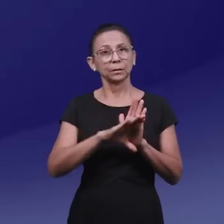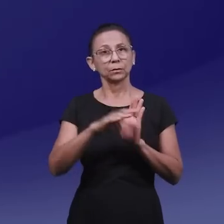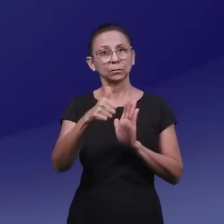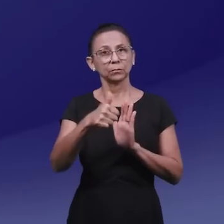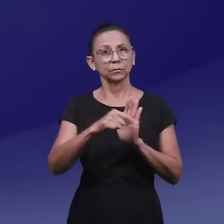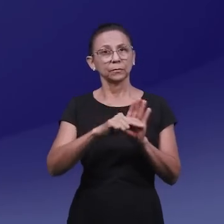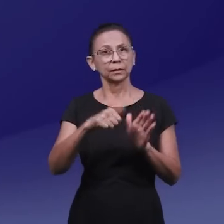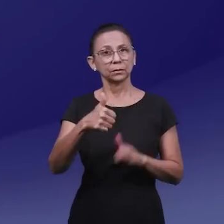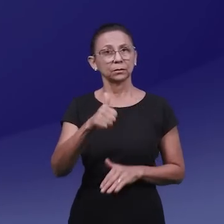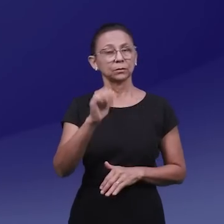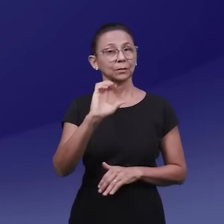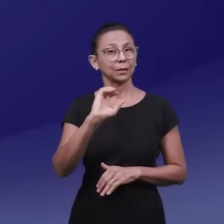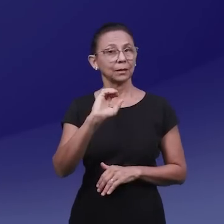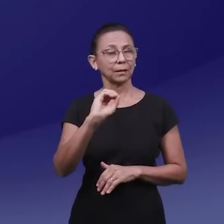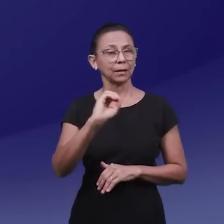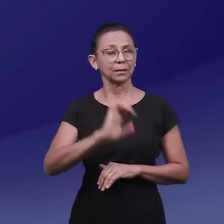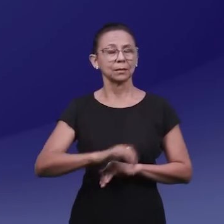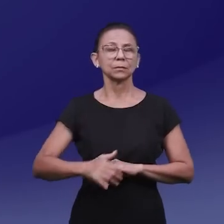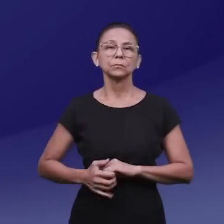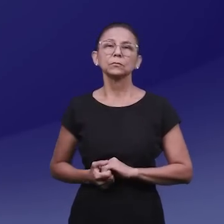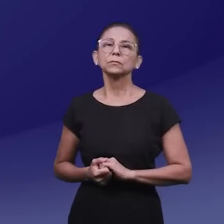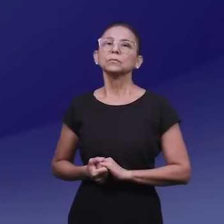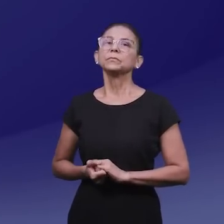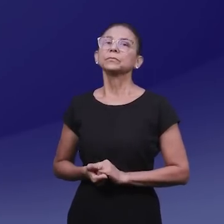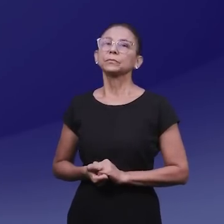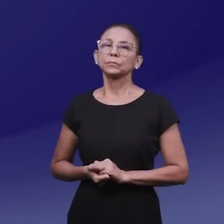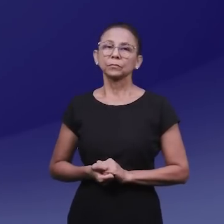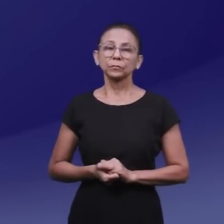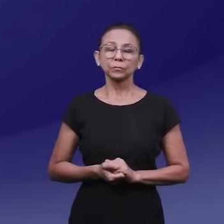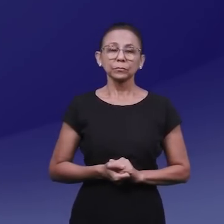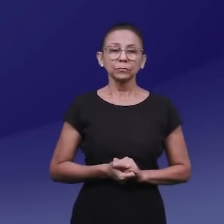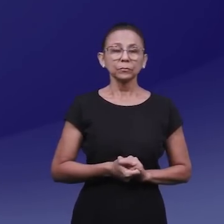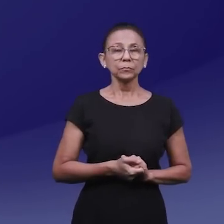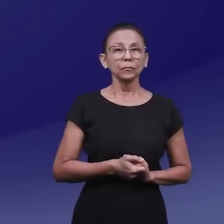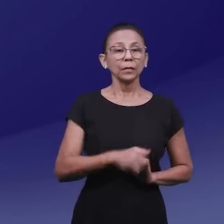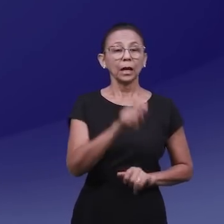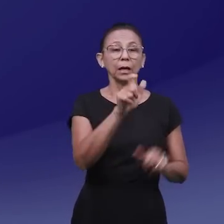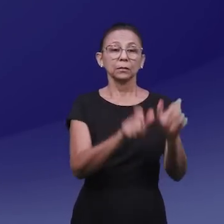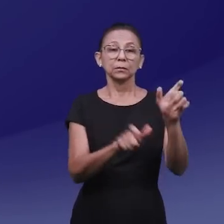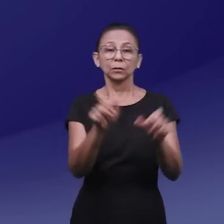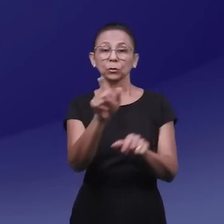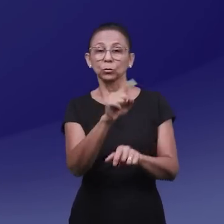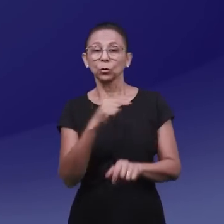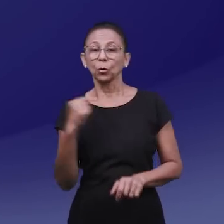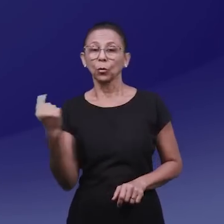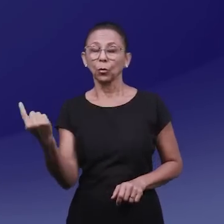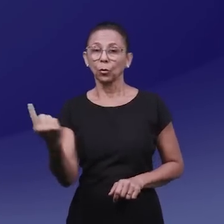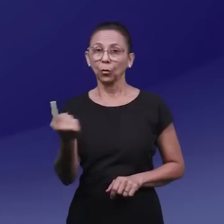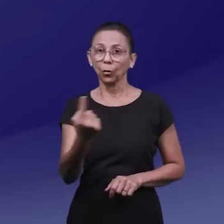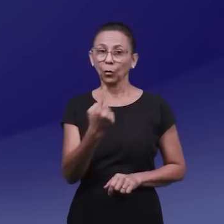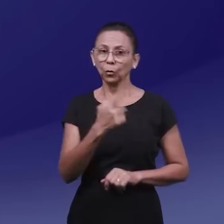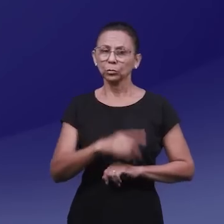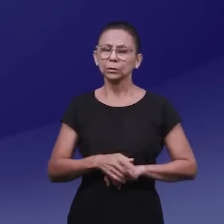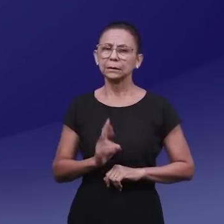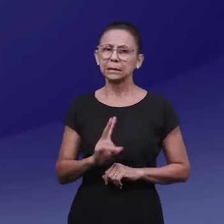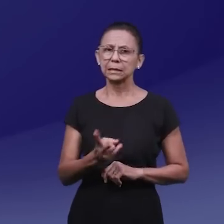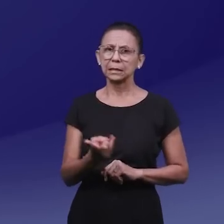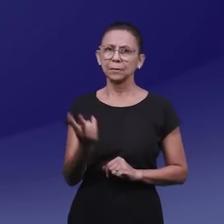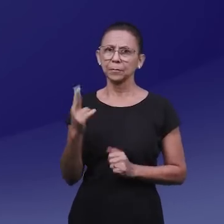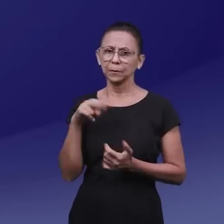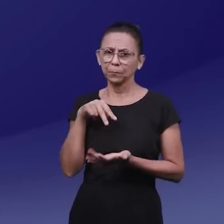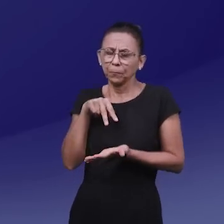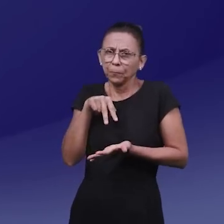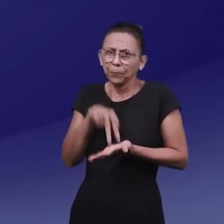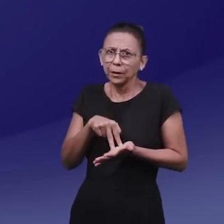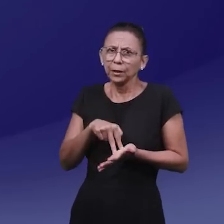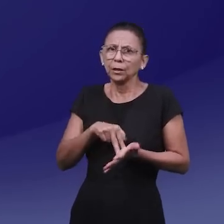isto, nunca jamais tropeçareis. Meus amados, o nosso assunto está estampado